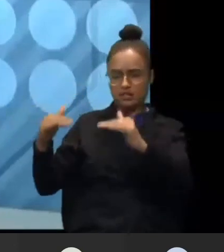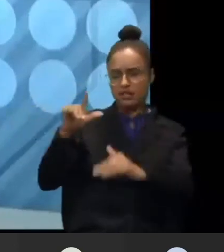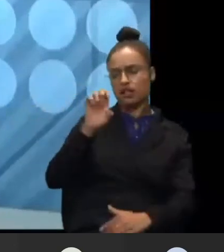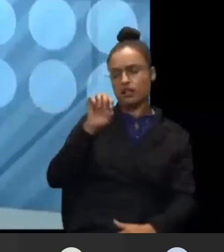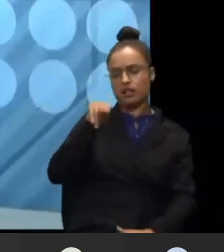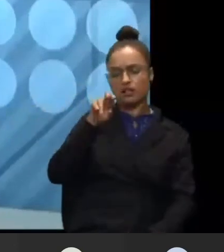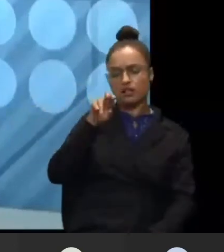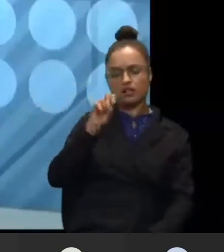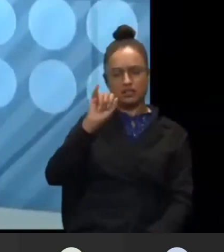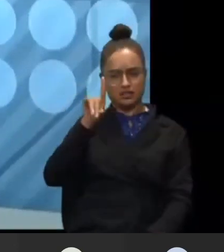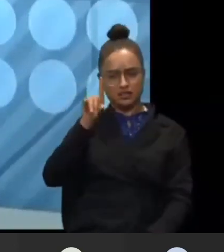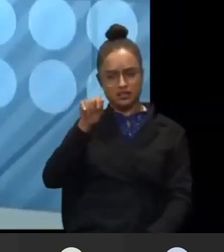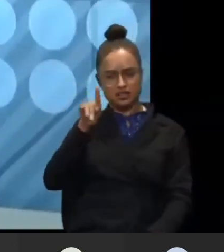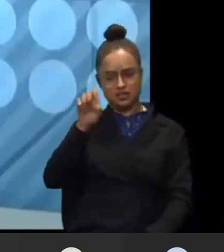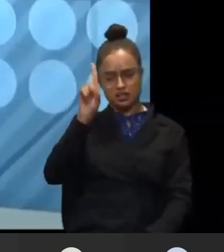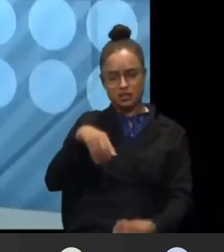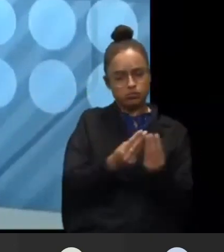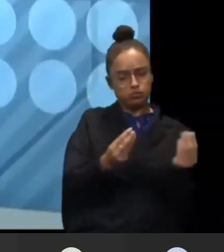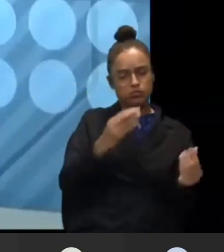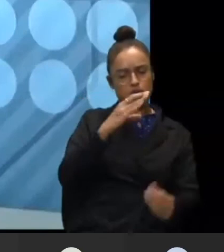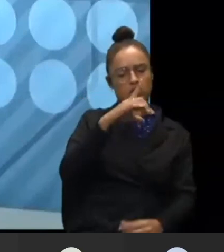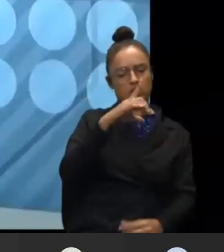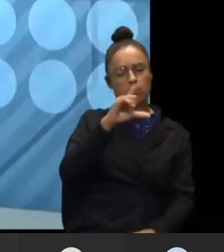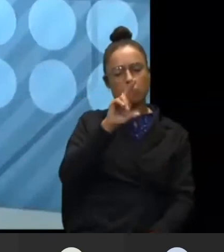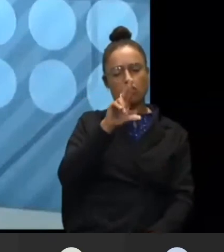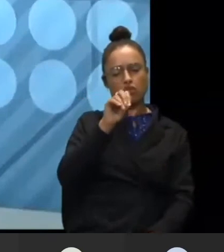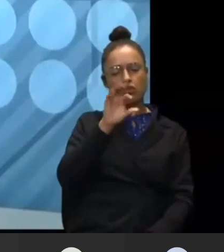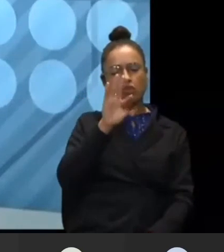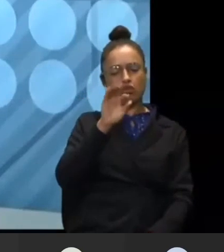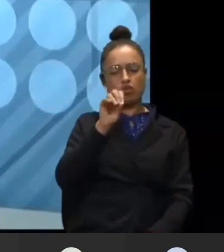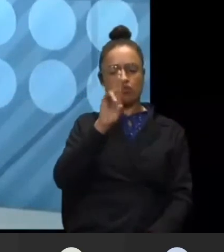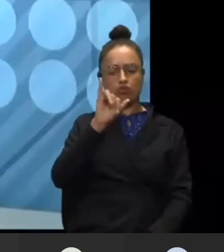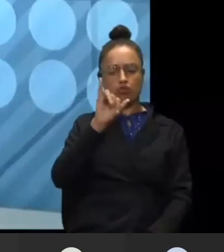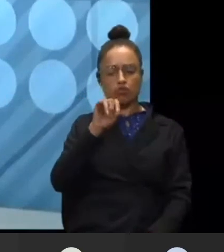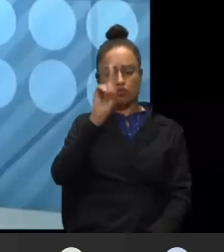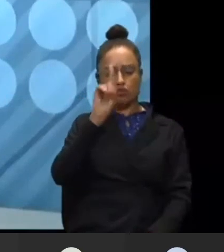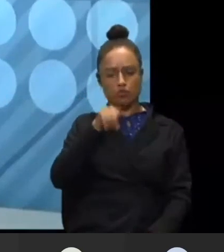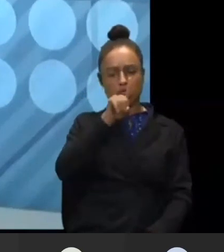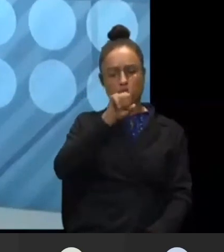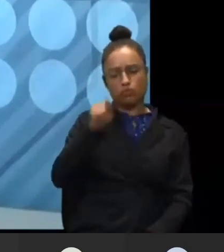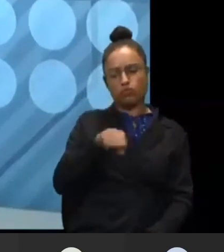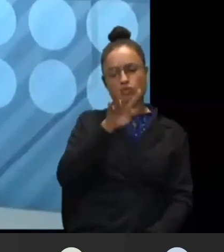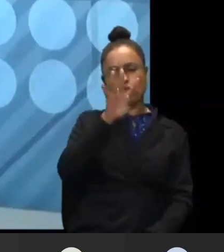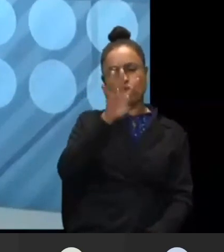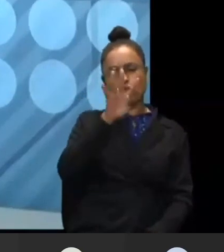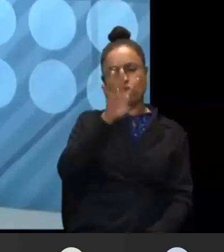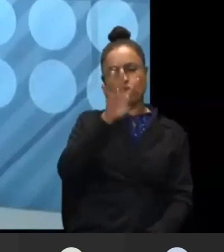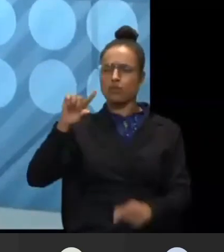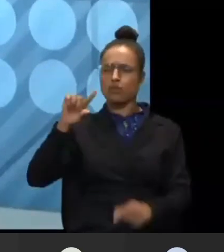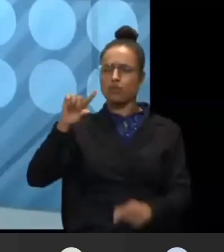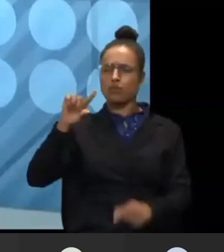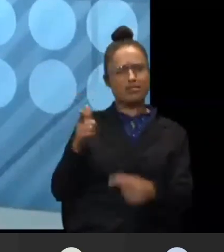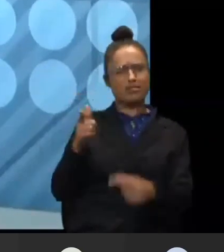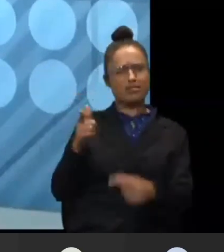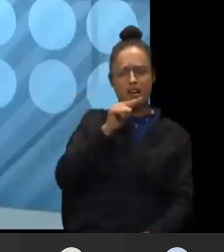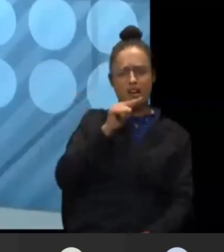de densidade. O cloroformo, a densidade dele é 1,49. A densidade da água é 1. Sendo assim,